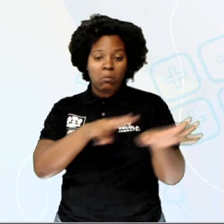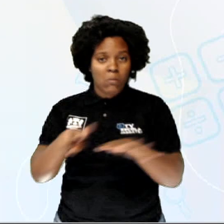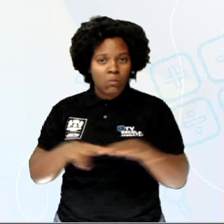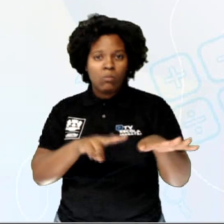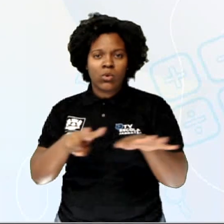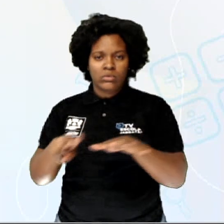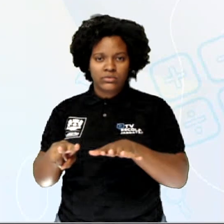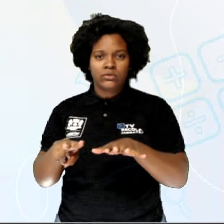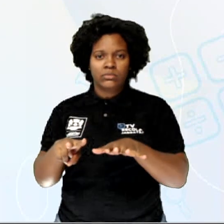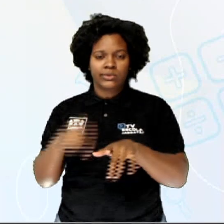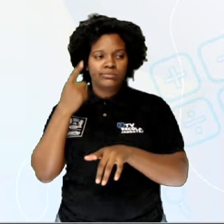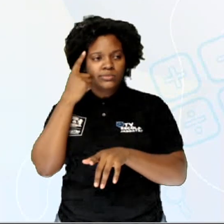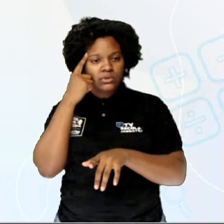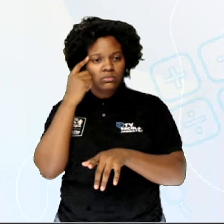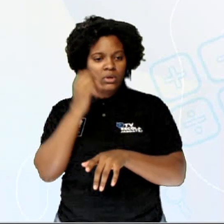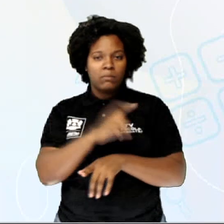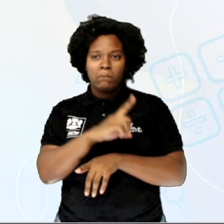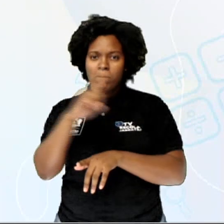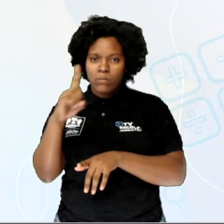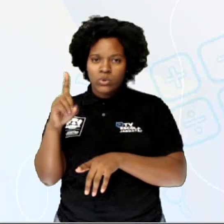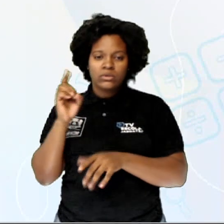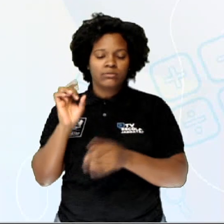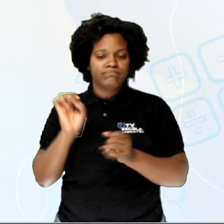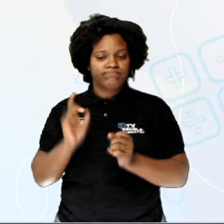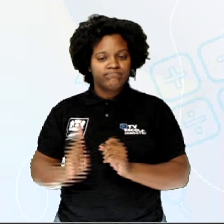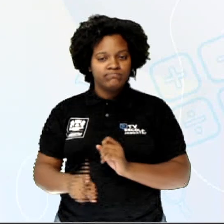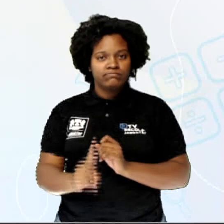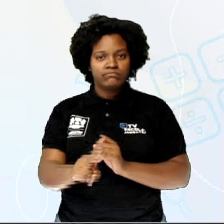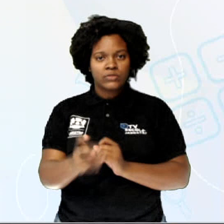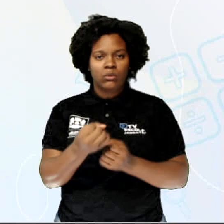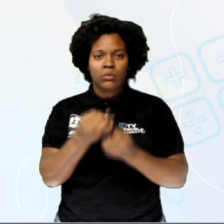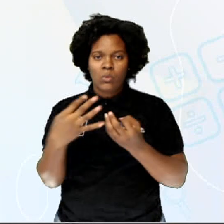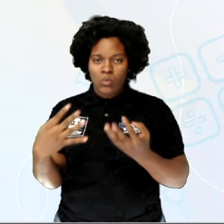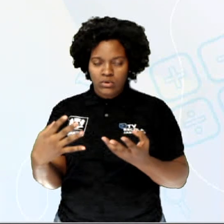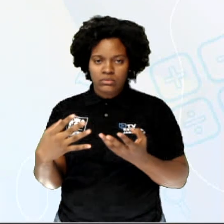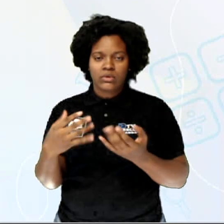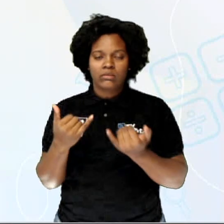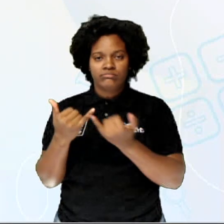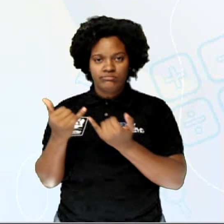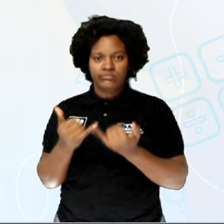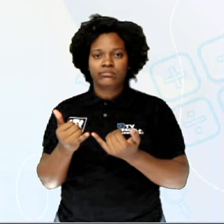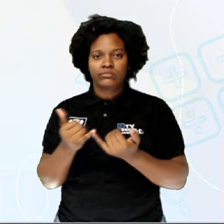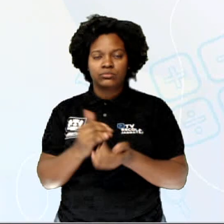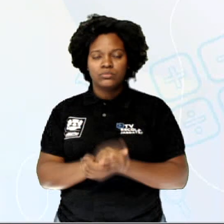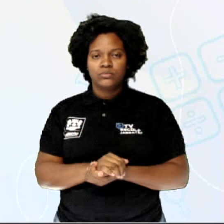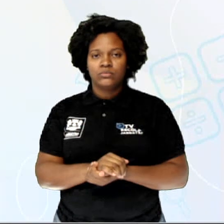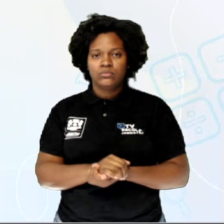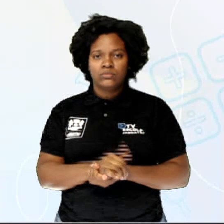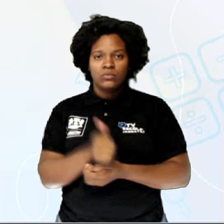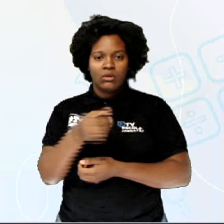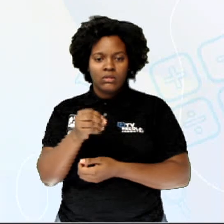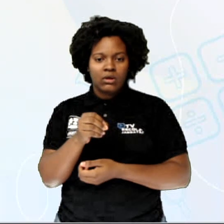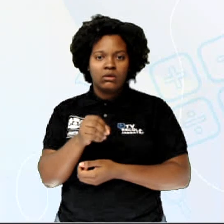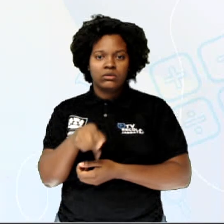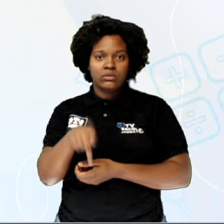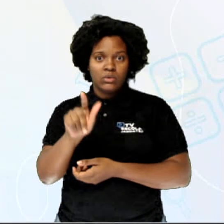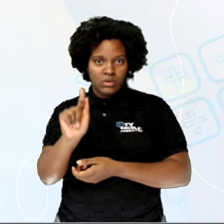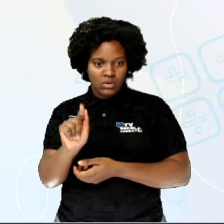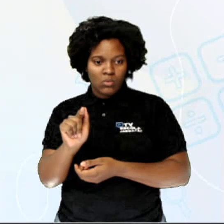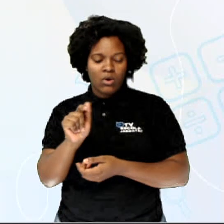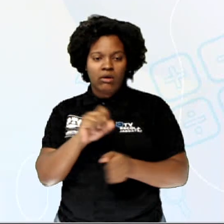e 90 milhões de mulheres. O resultado está na letra C. Ok? Questão 10.